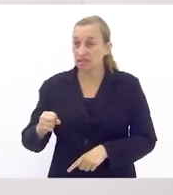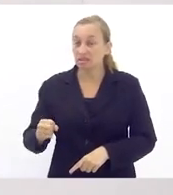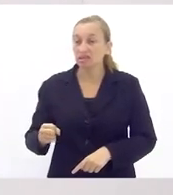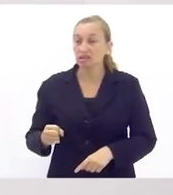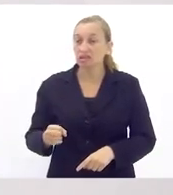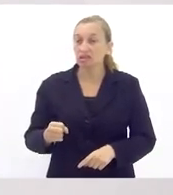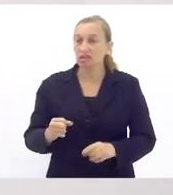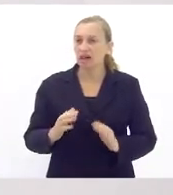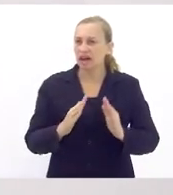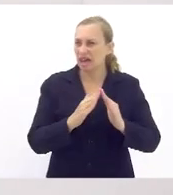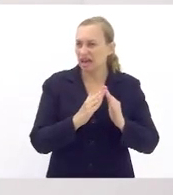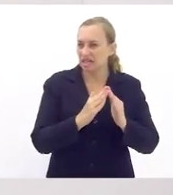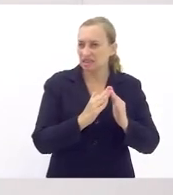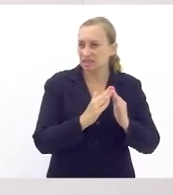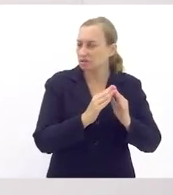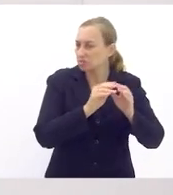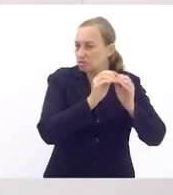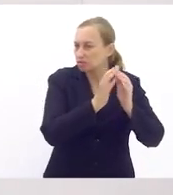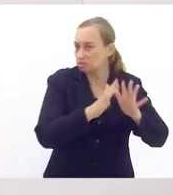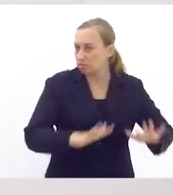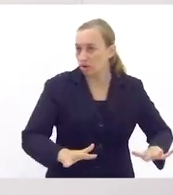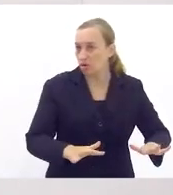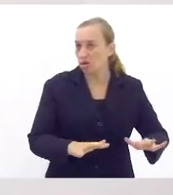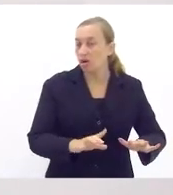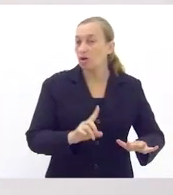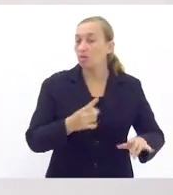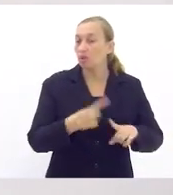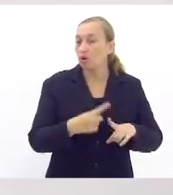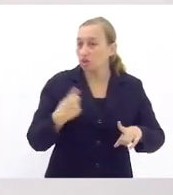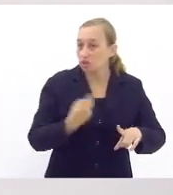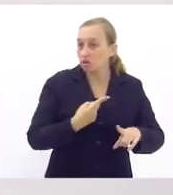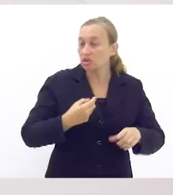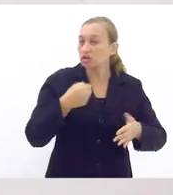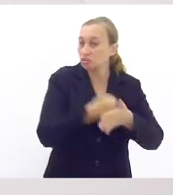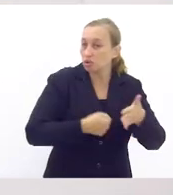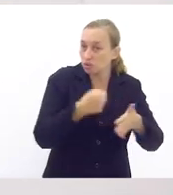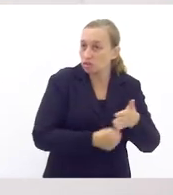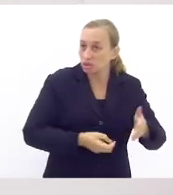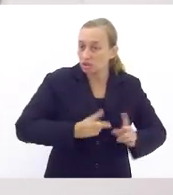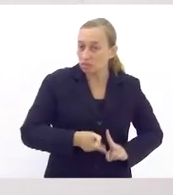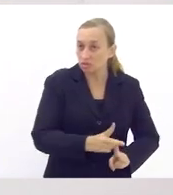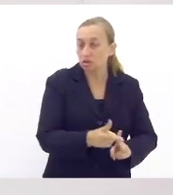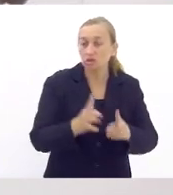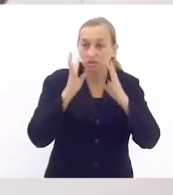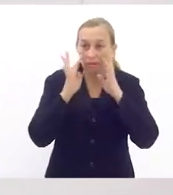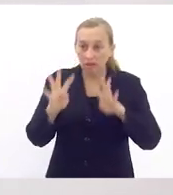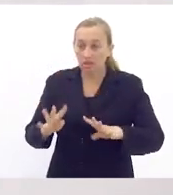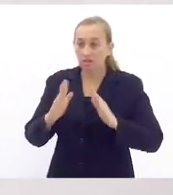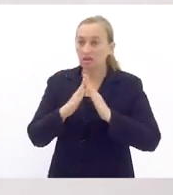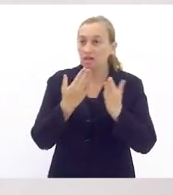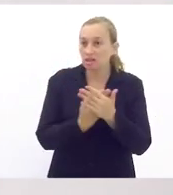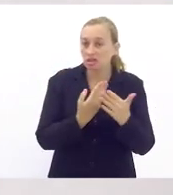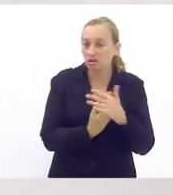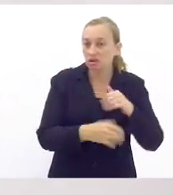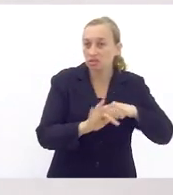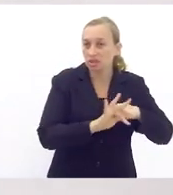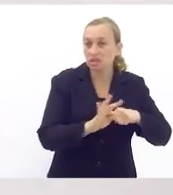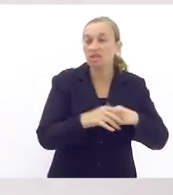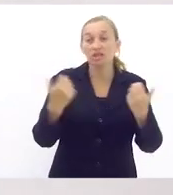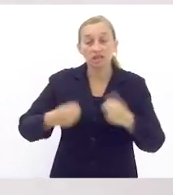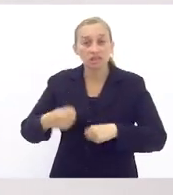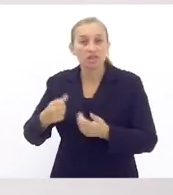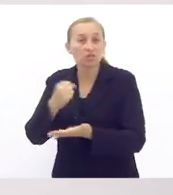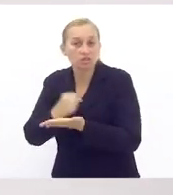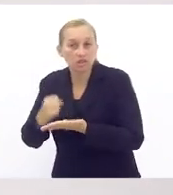a casa não caiu porque a gente tá lá nós estamos aqui lutando então chamar atenção para FAETEC para necessidade de contratação